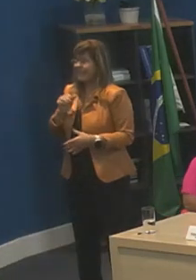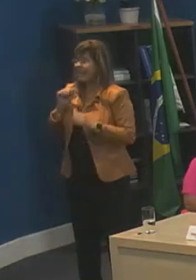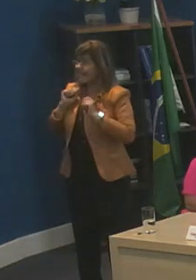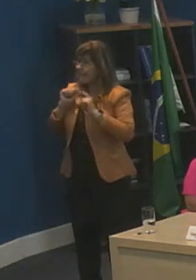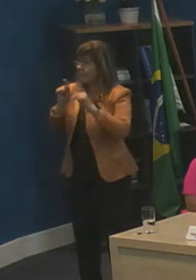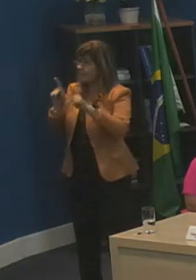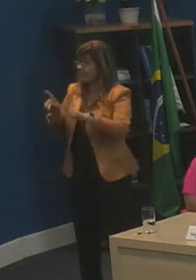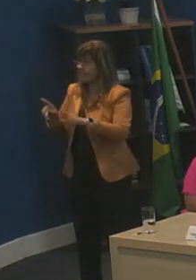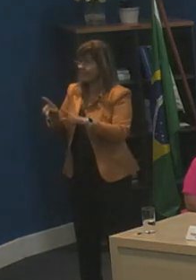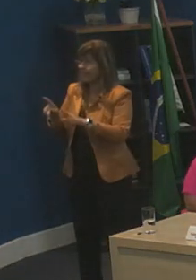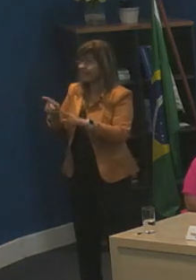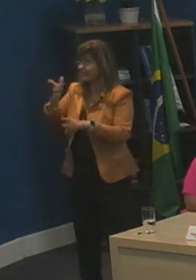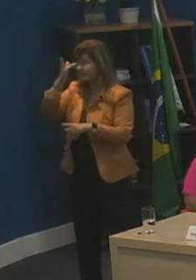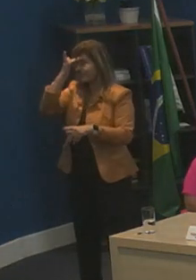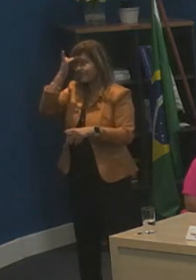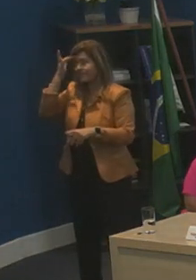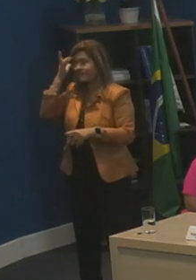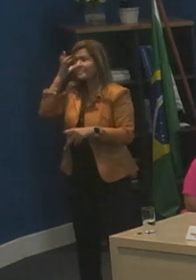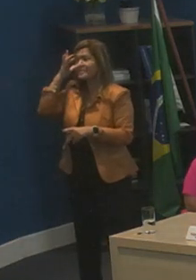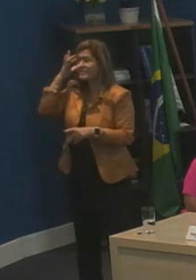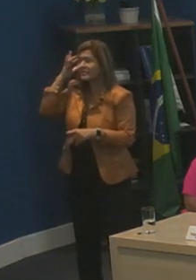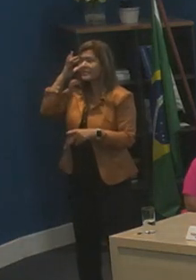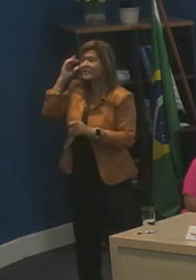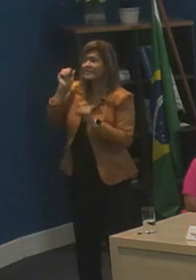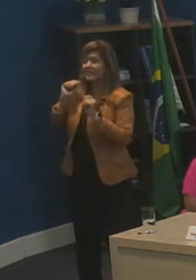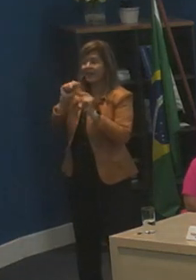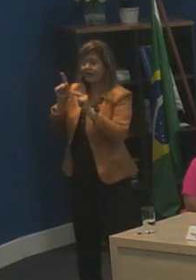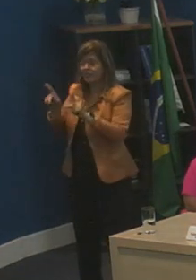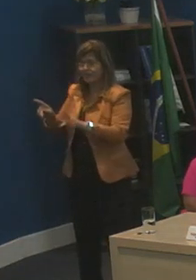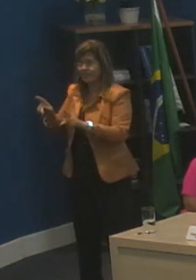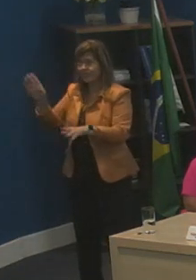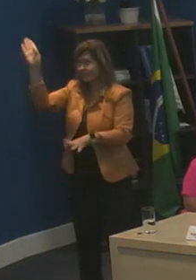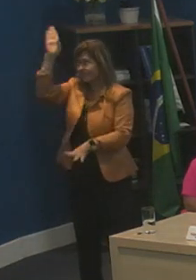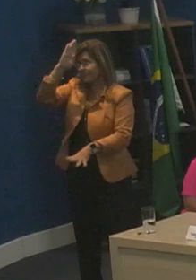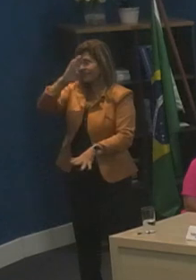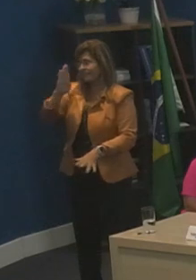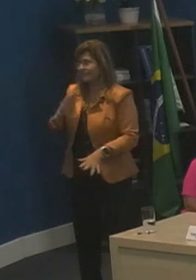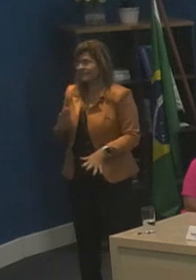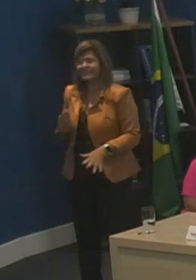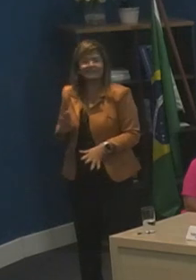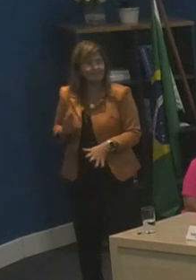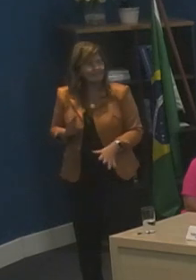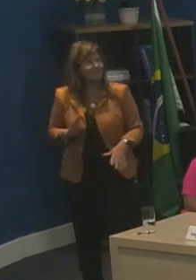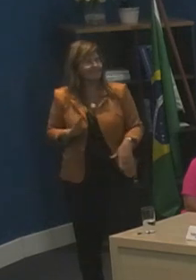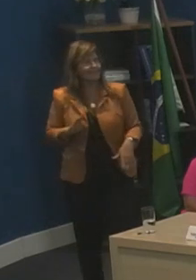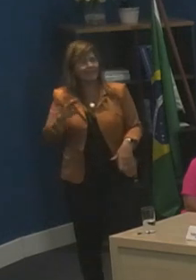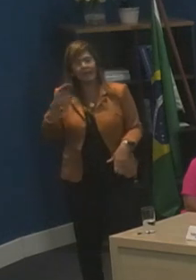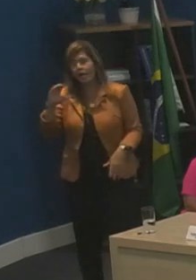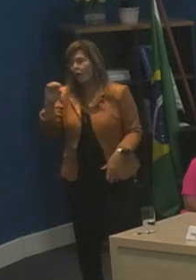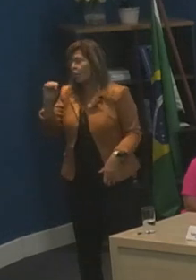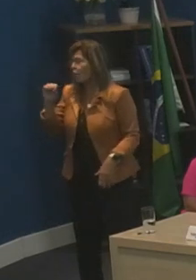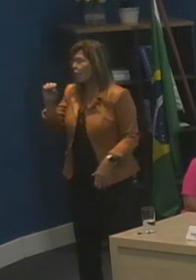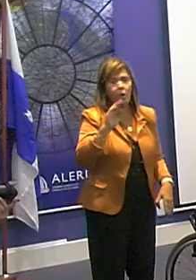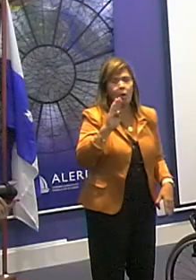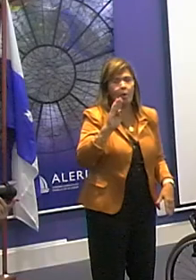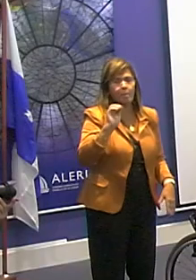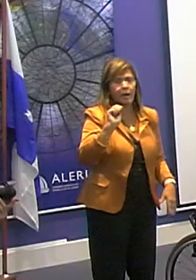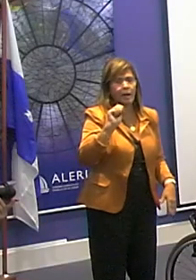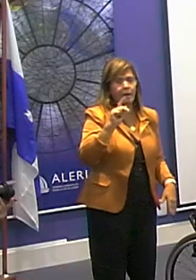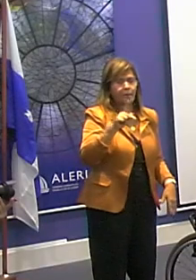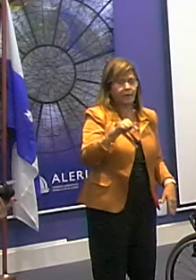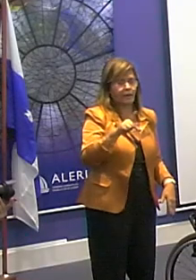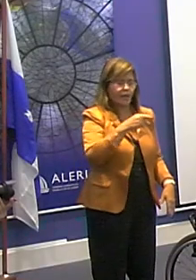Aposentados e Pensionistas do Brasil. COBAP. A Maria